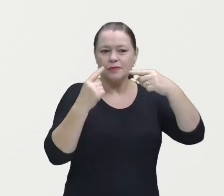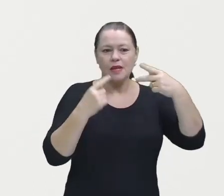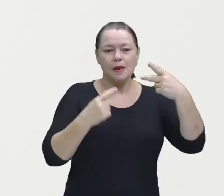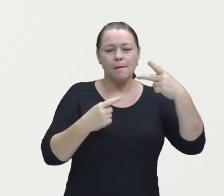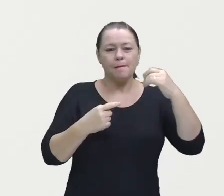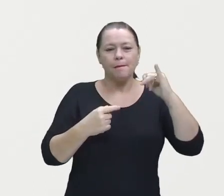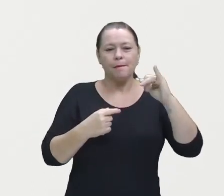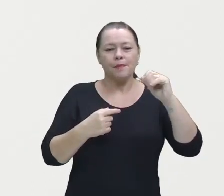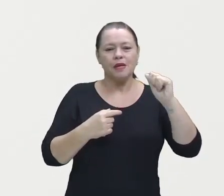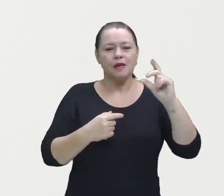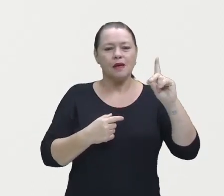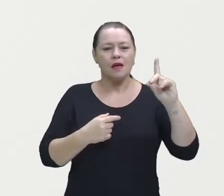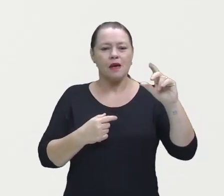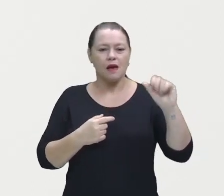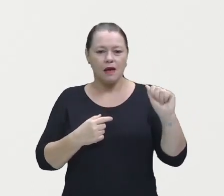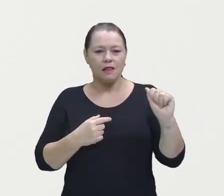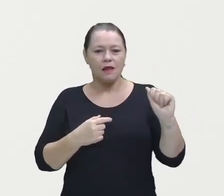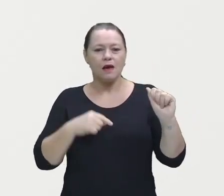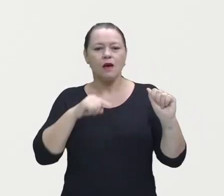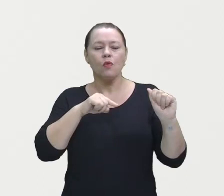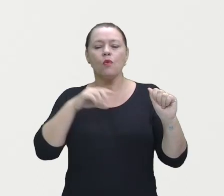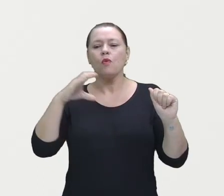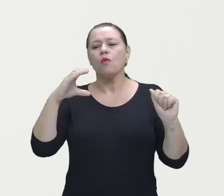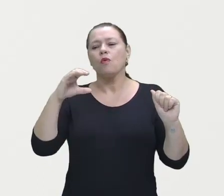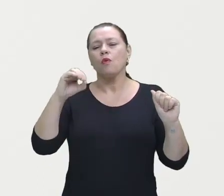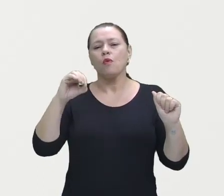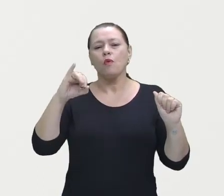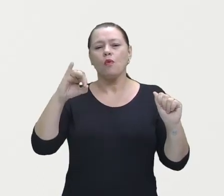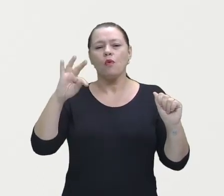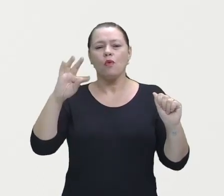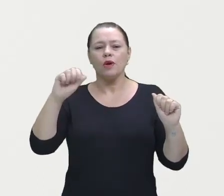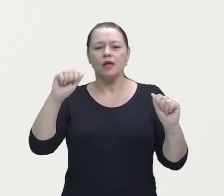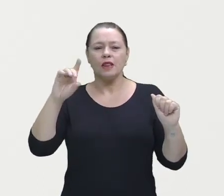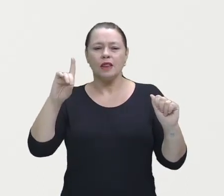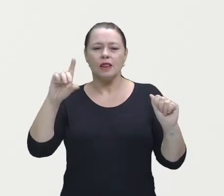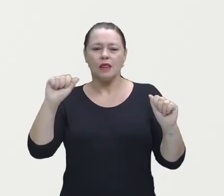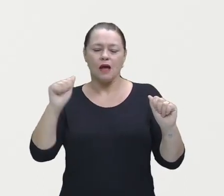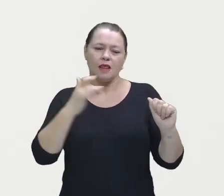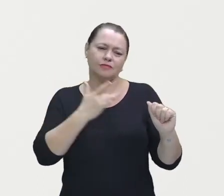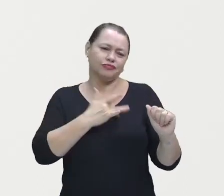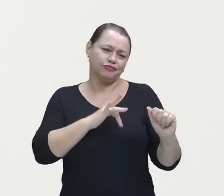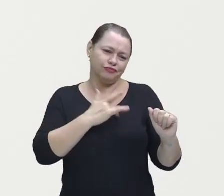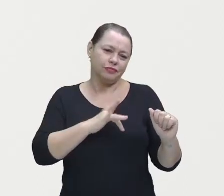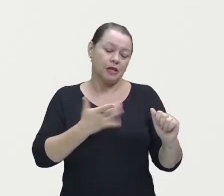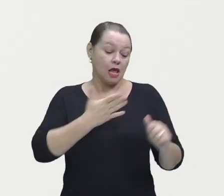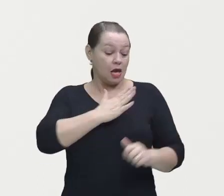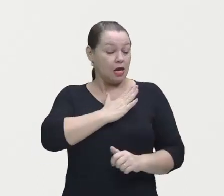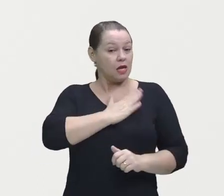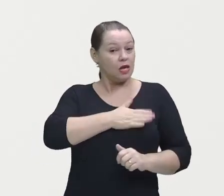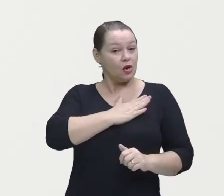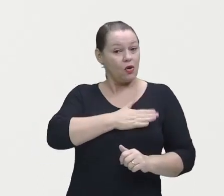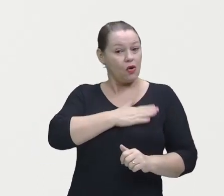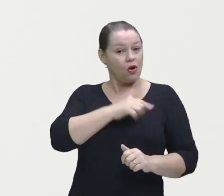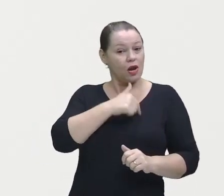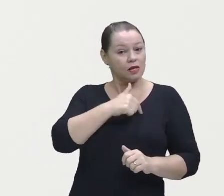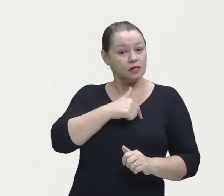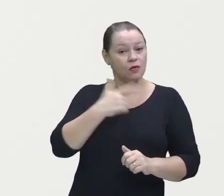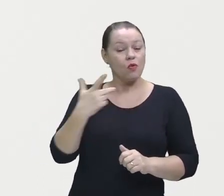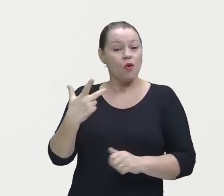nós ligamos com coitada. E coração, nós ligamos